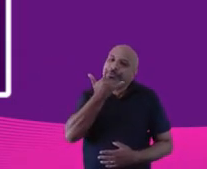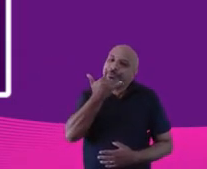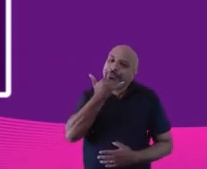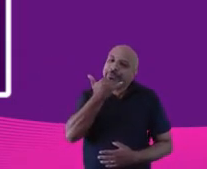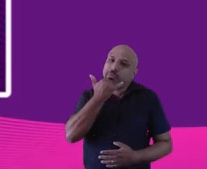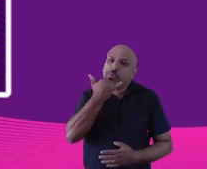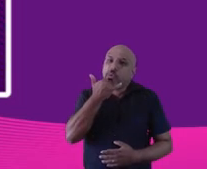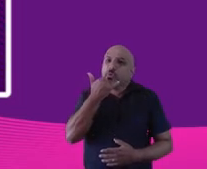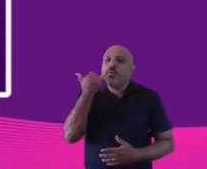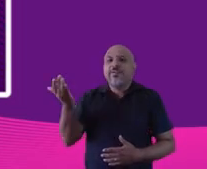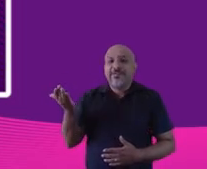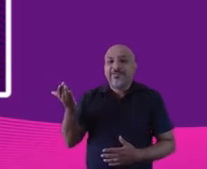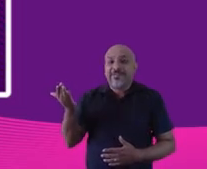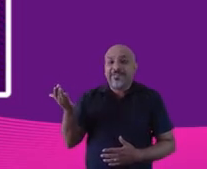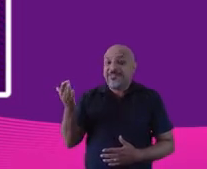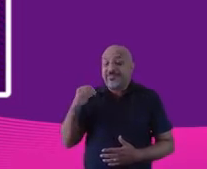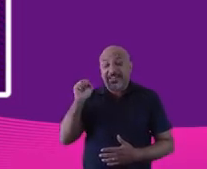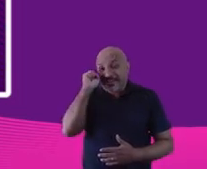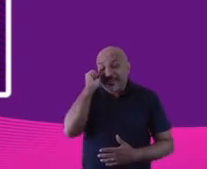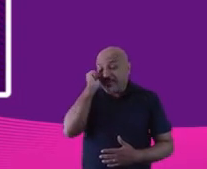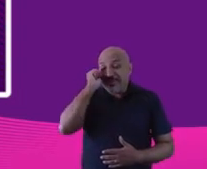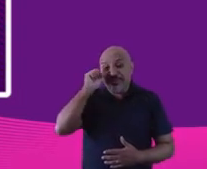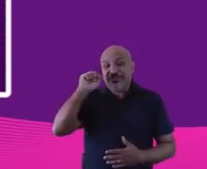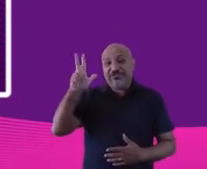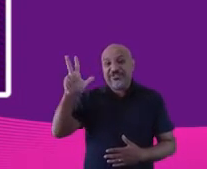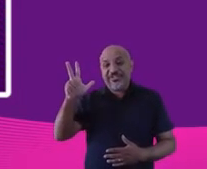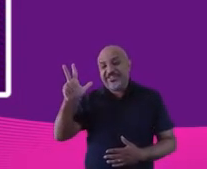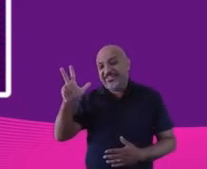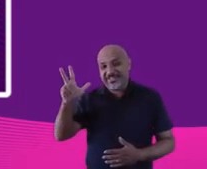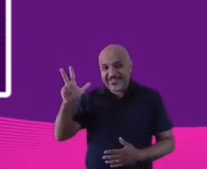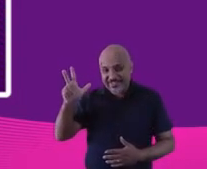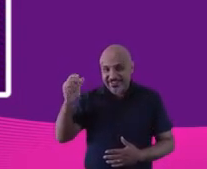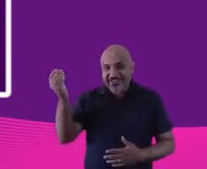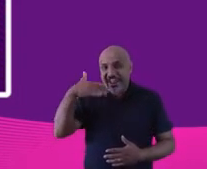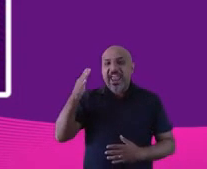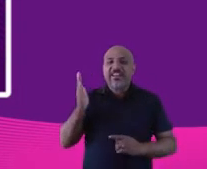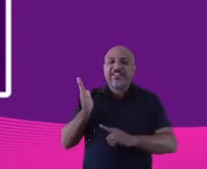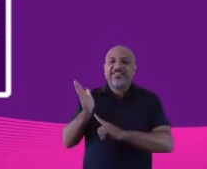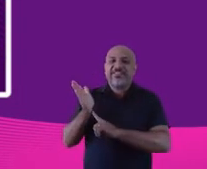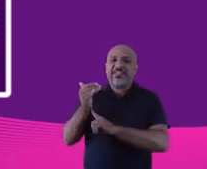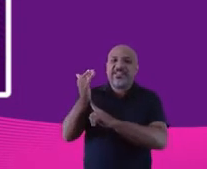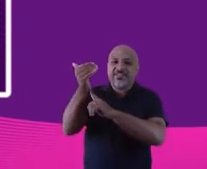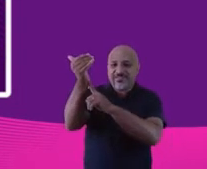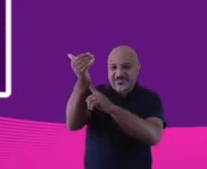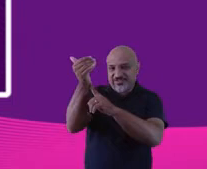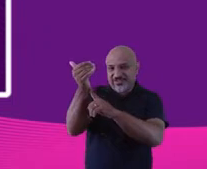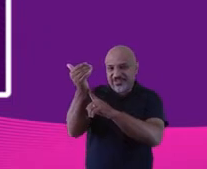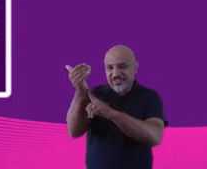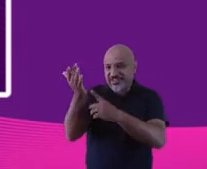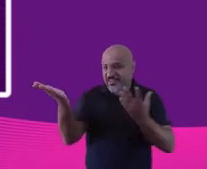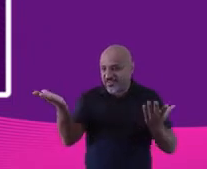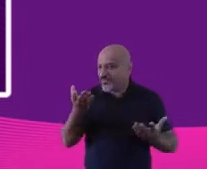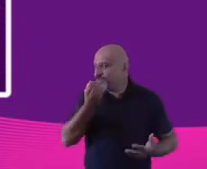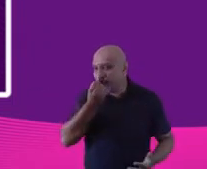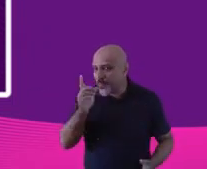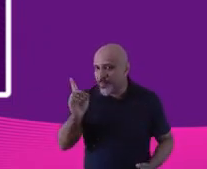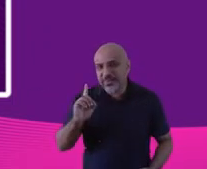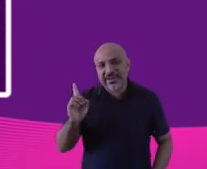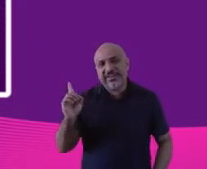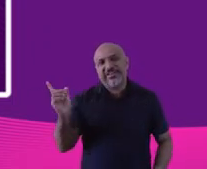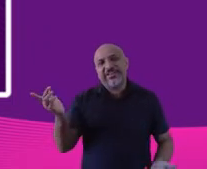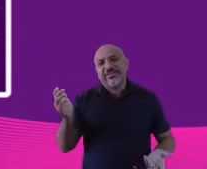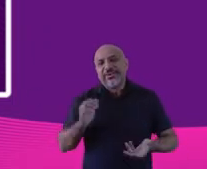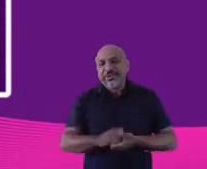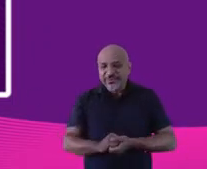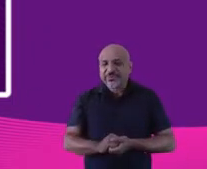a minha expertise em tecnologia. Eu não sou bom para isso.